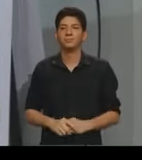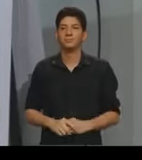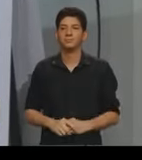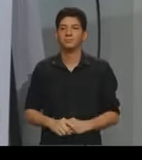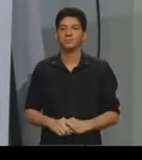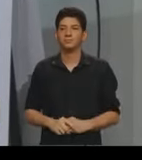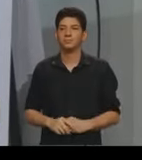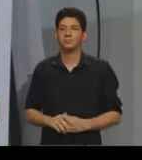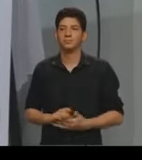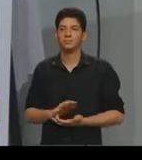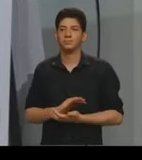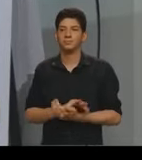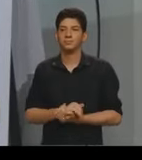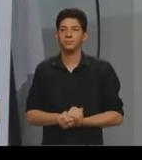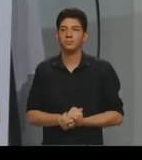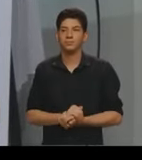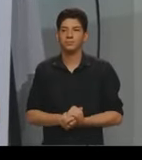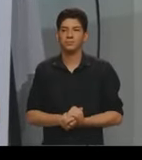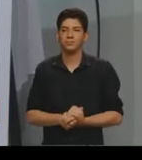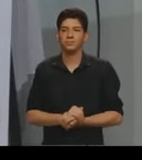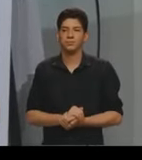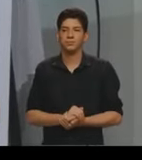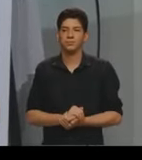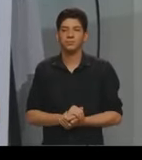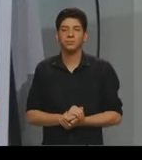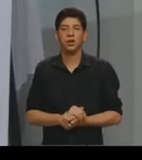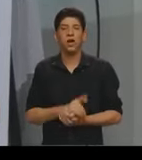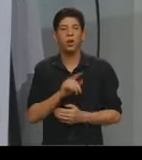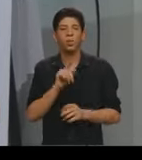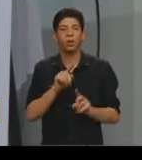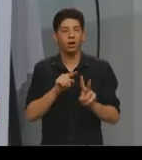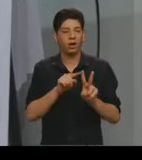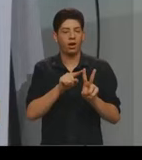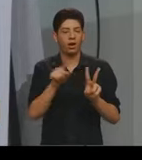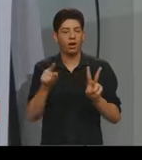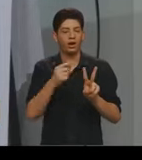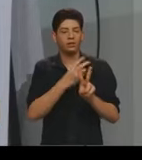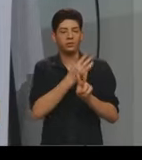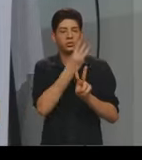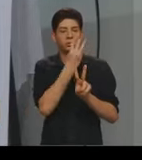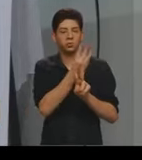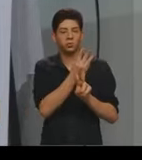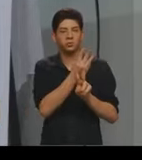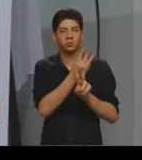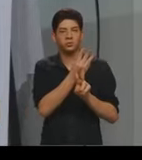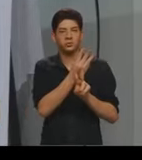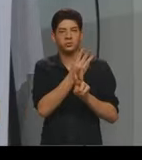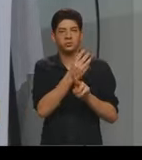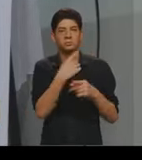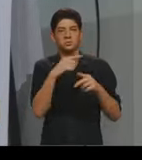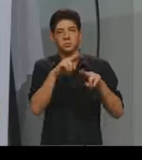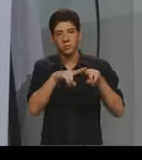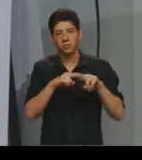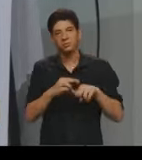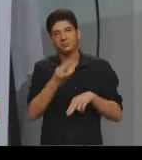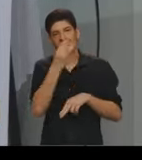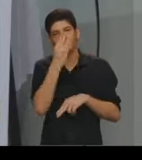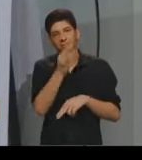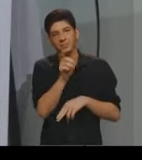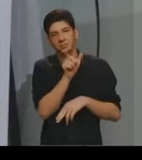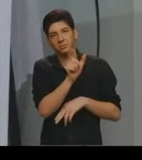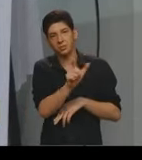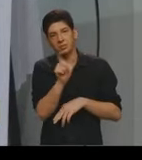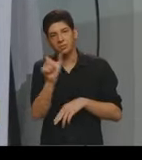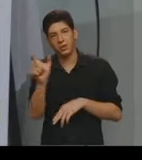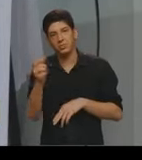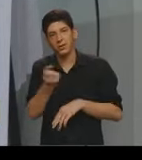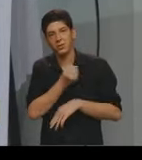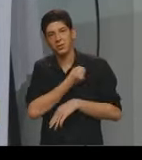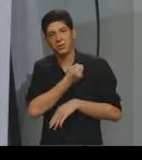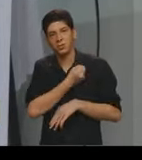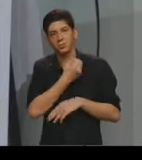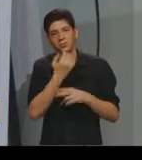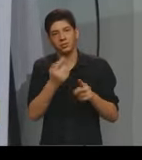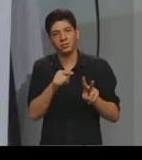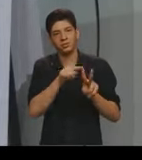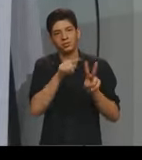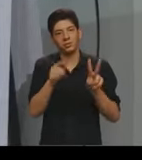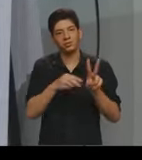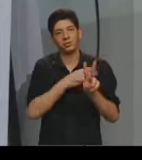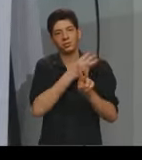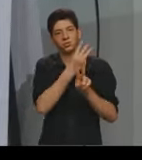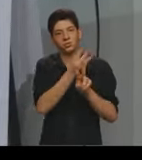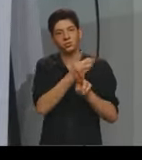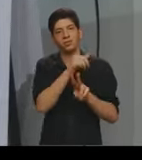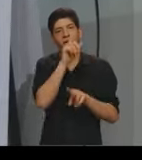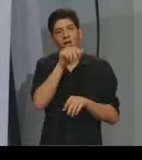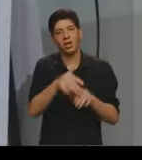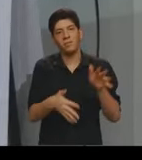Nós vamos extrair aqui a raiz cúbica, porque são 3 termos, né? Então, a gente vai extrair aqui a raiz cúbica. Isso seria